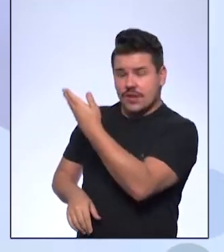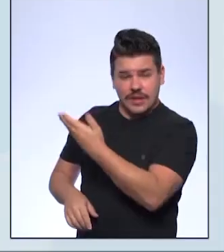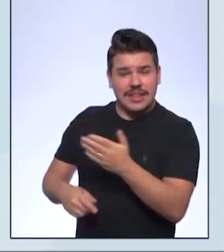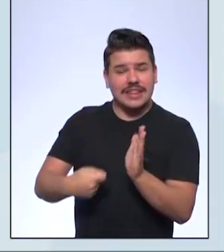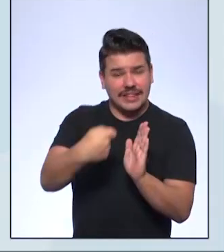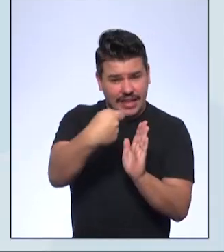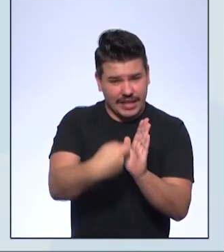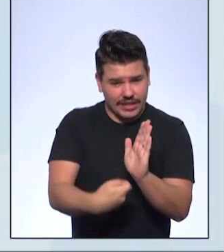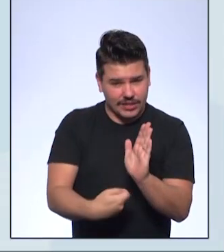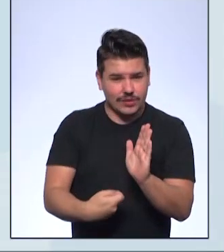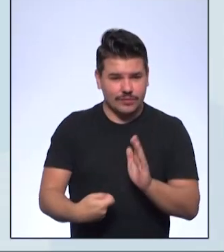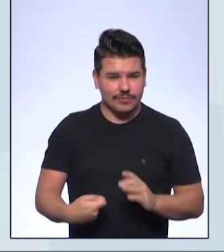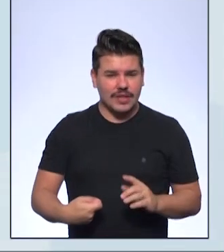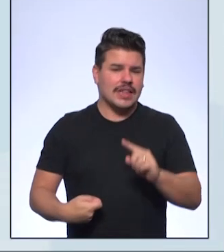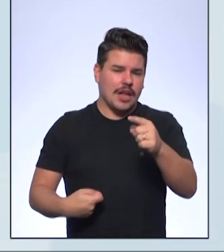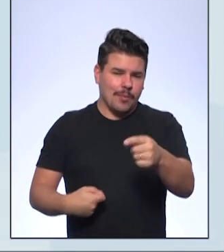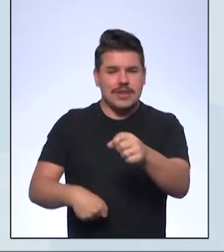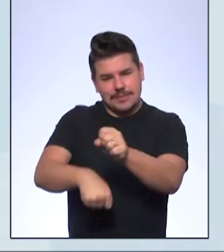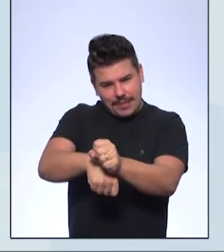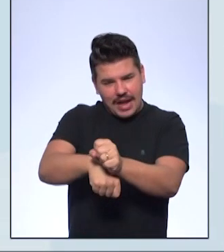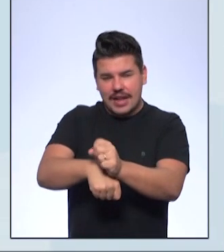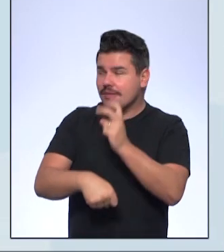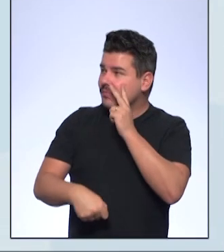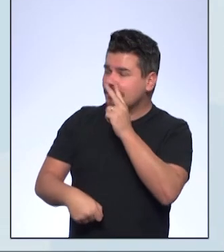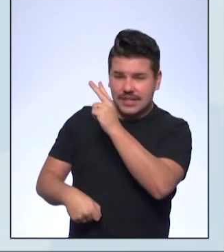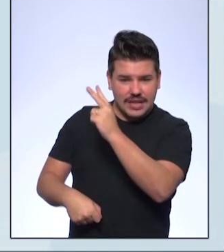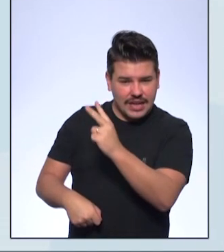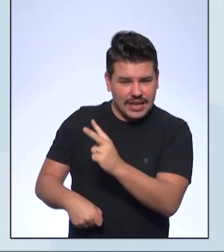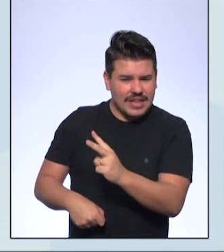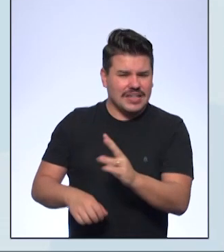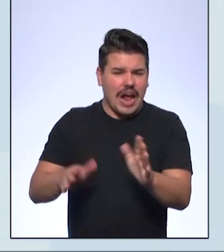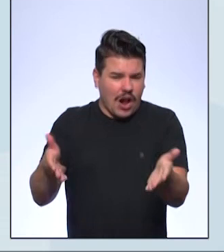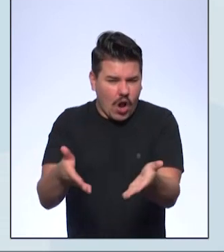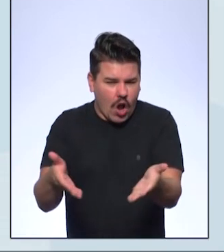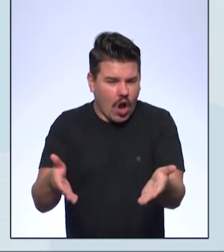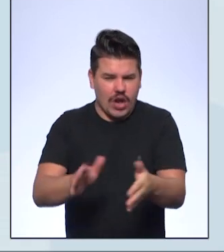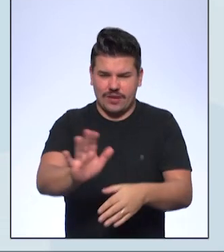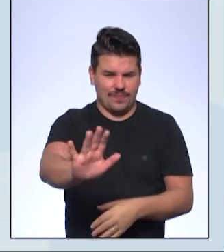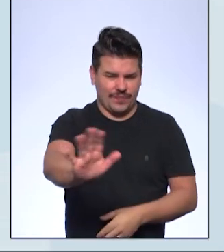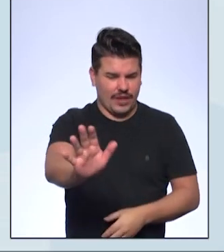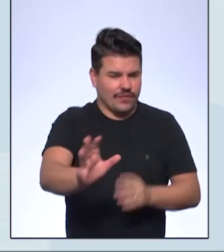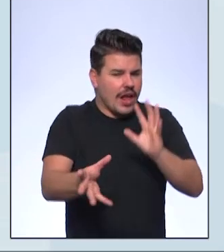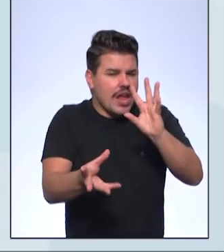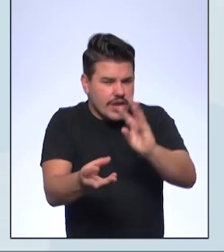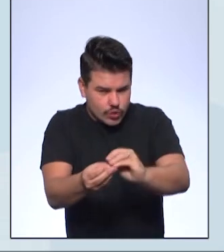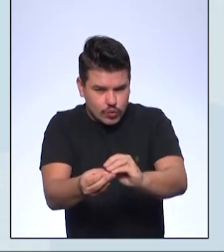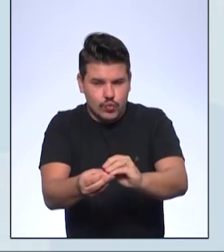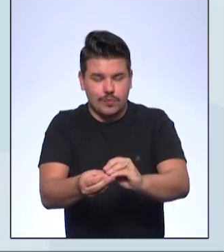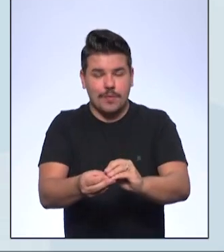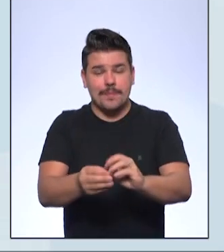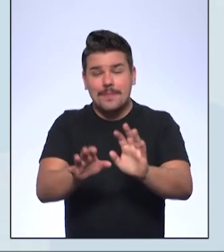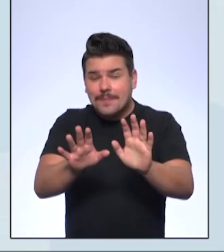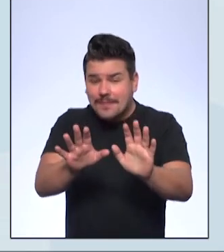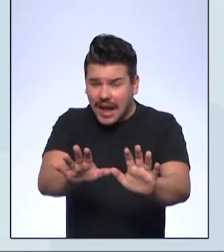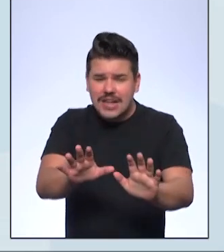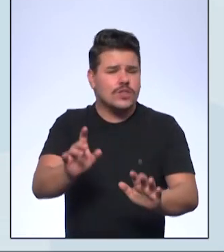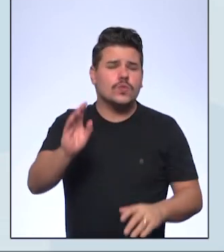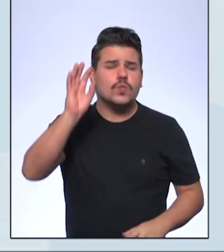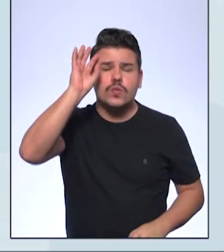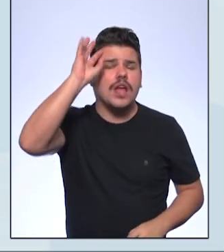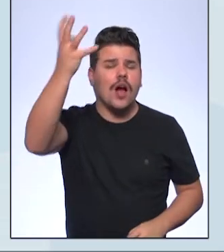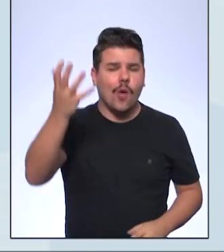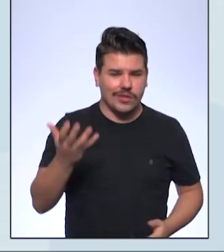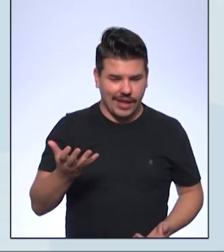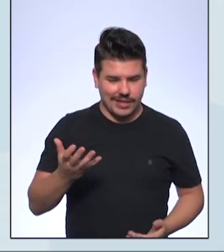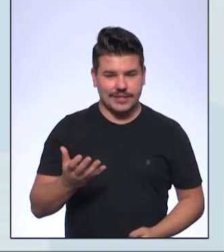se precisarem parar depois e consultar. Então, não precisa ler tudo agora, que a gente vai dar uma resumida. Mas o que acontece? Sempre